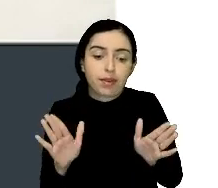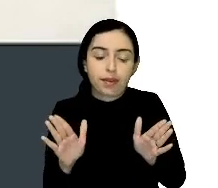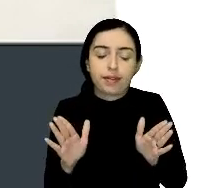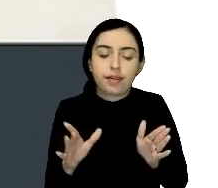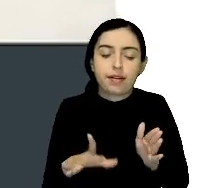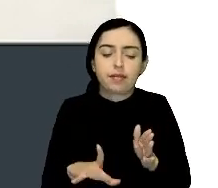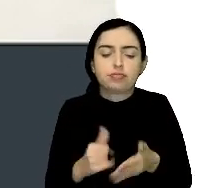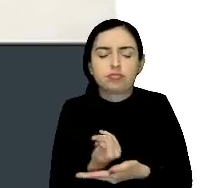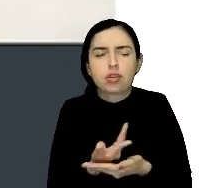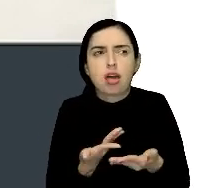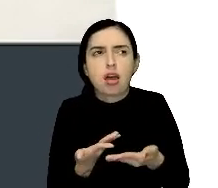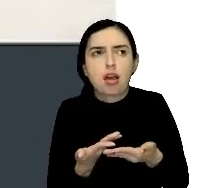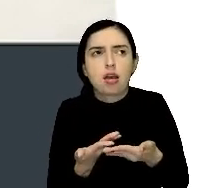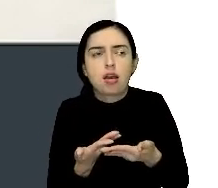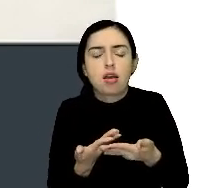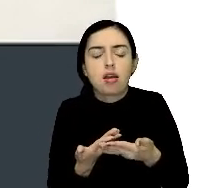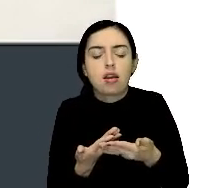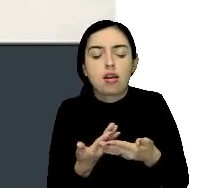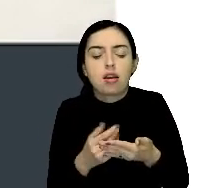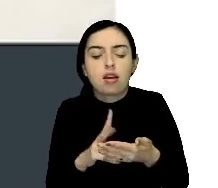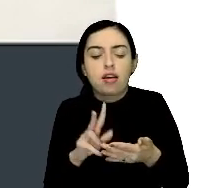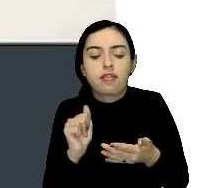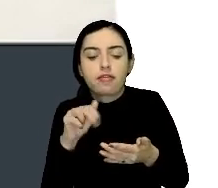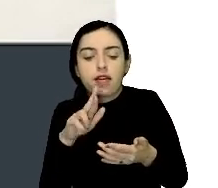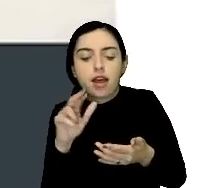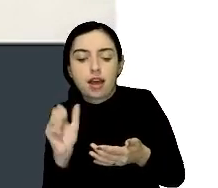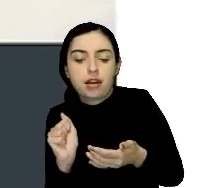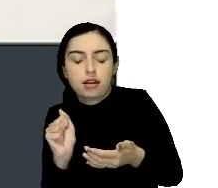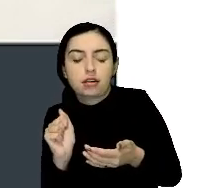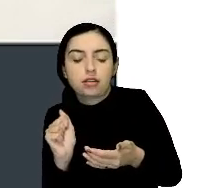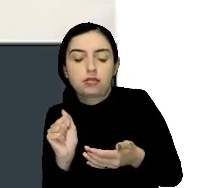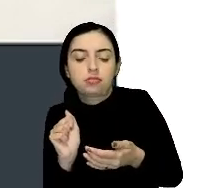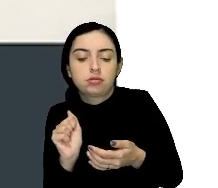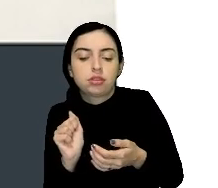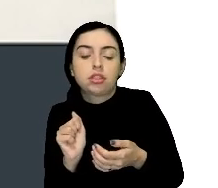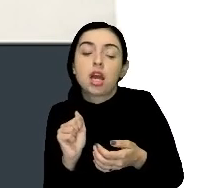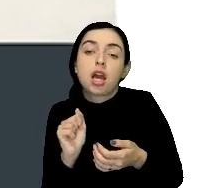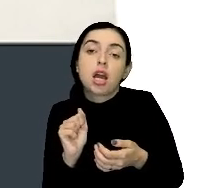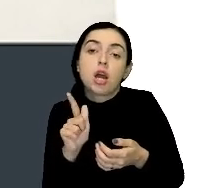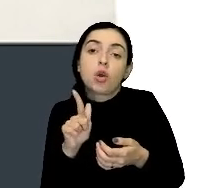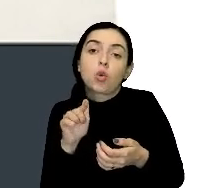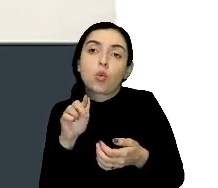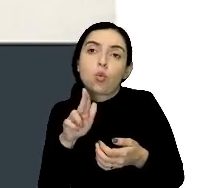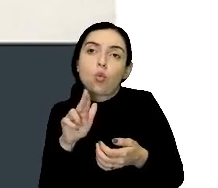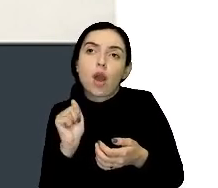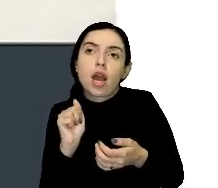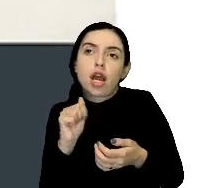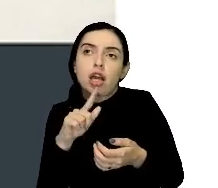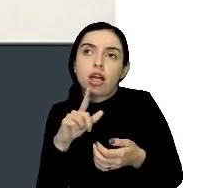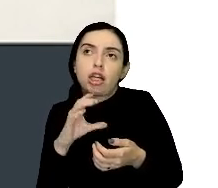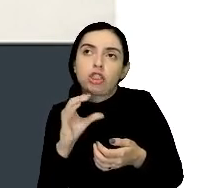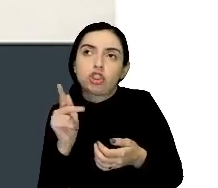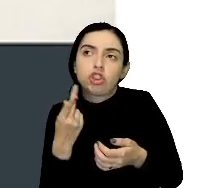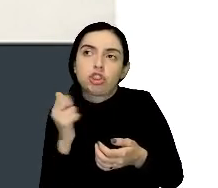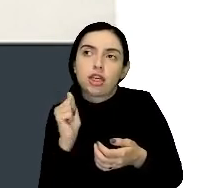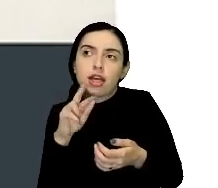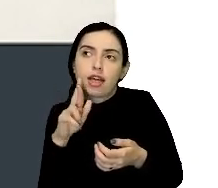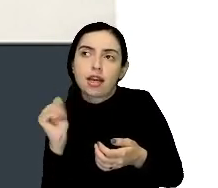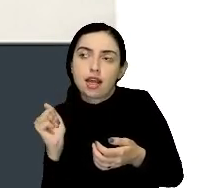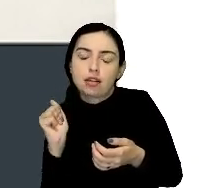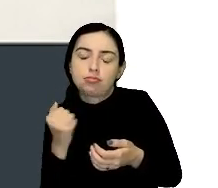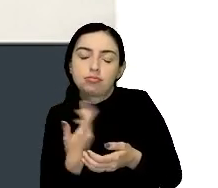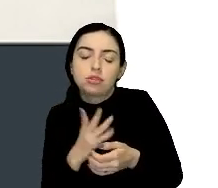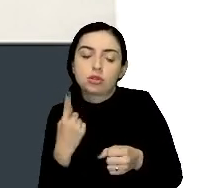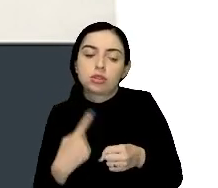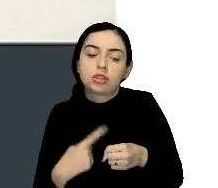lá da Vara de Registros Públicos de Guajará-Mirim, em Rondônia, né, que a